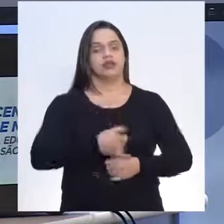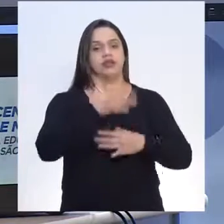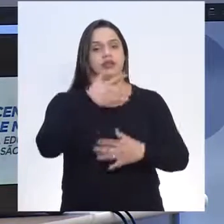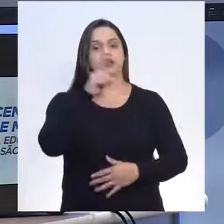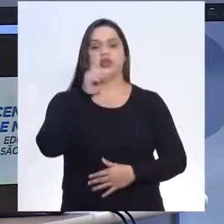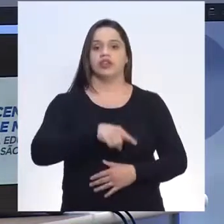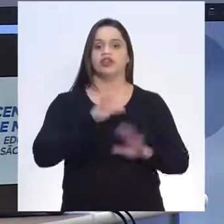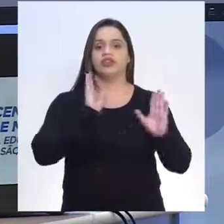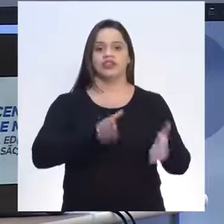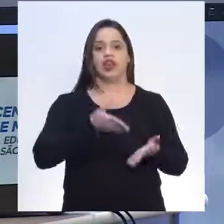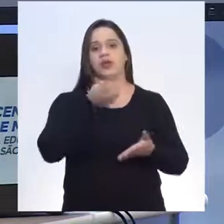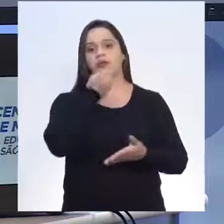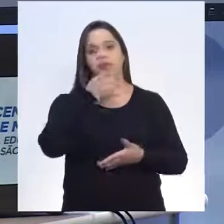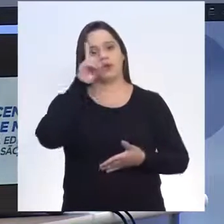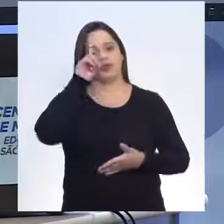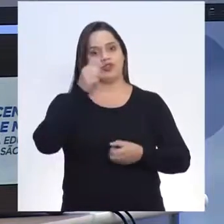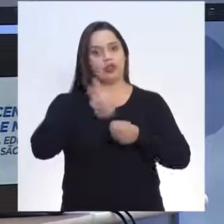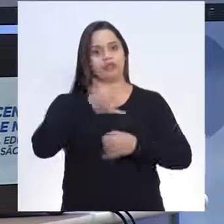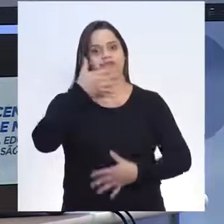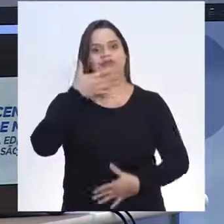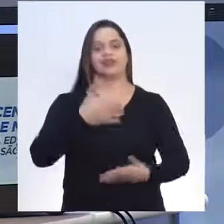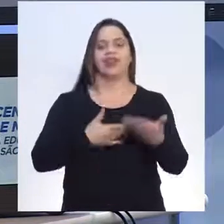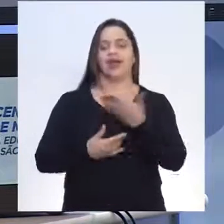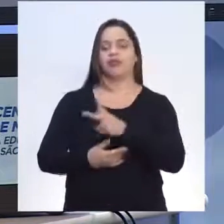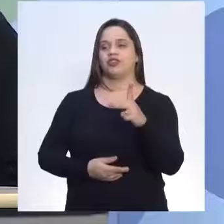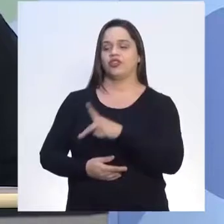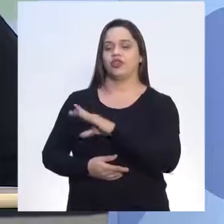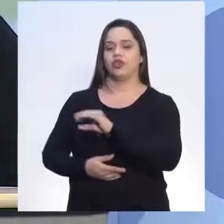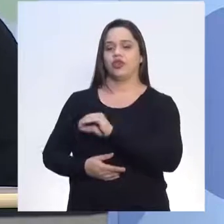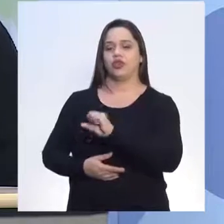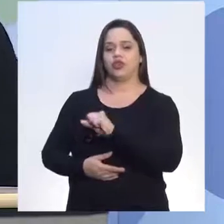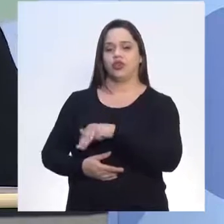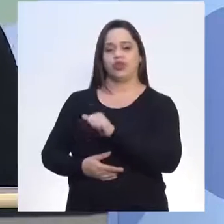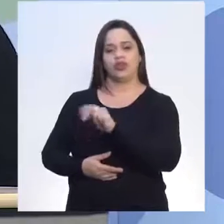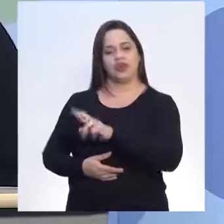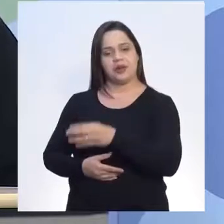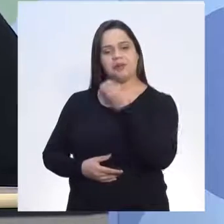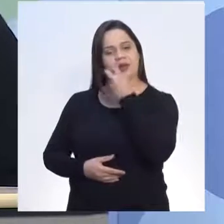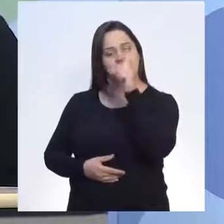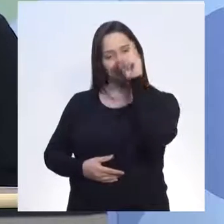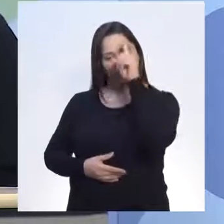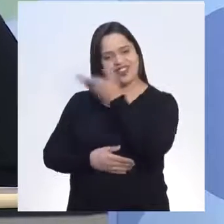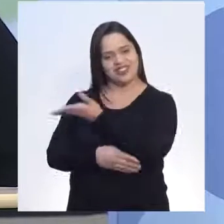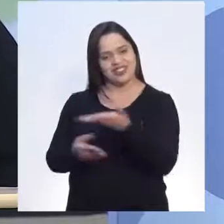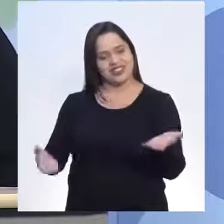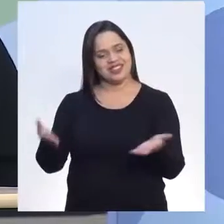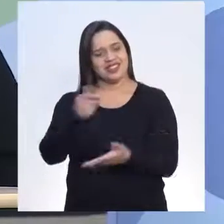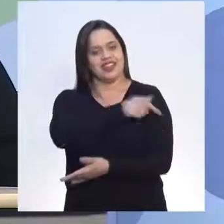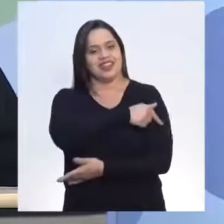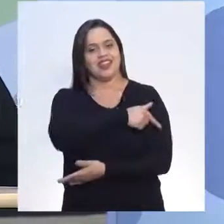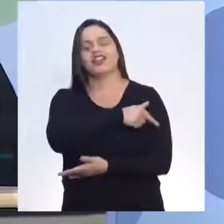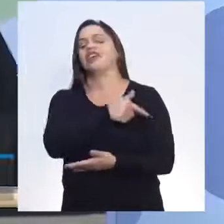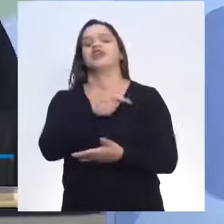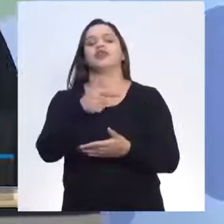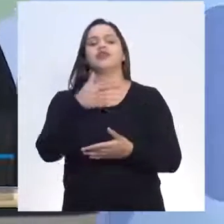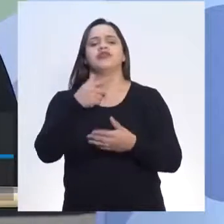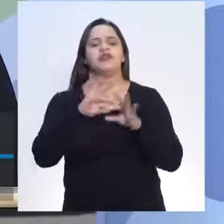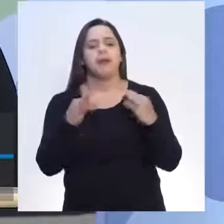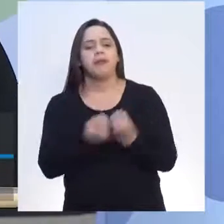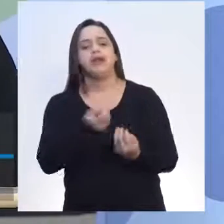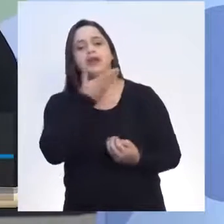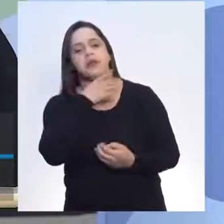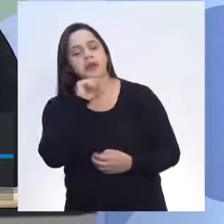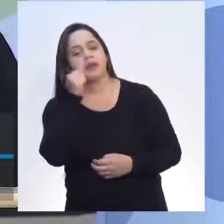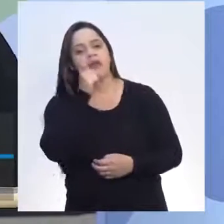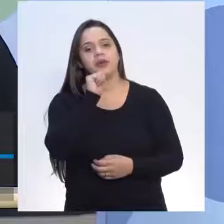monte de bom dia, oi, etc. Osmar. Muito bom dia a todos que nos acompanham, pessoal do 7º ano, pais, professores,